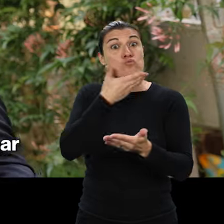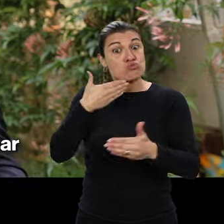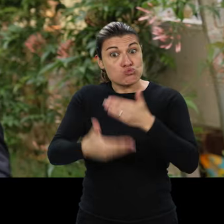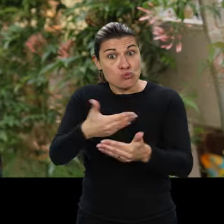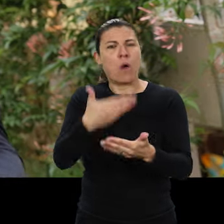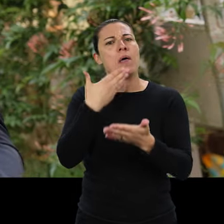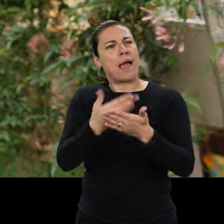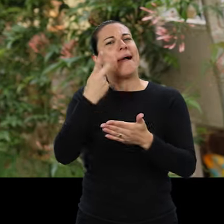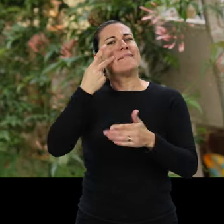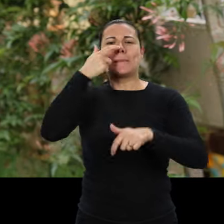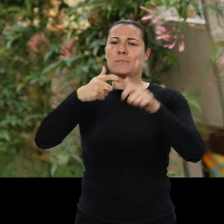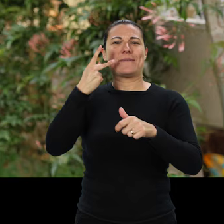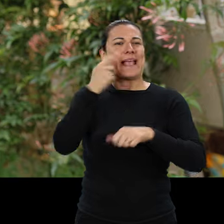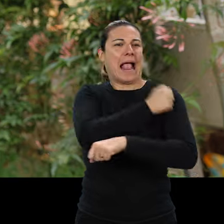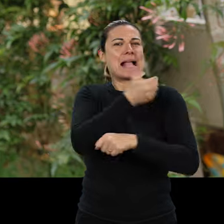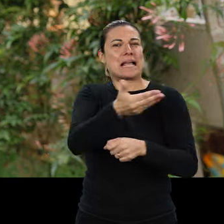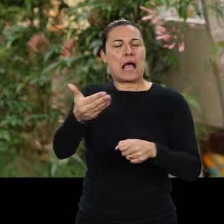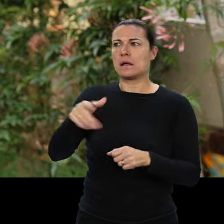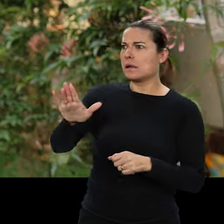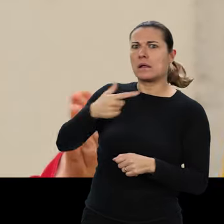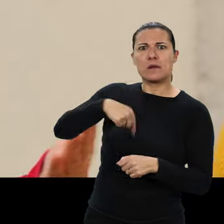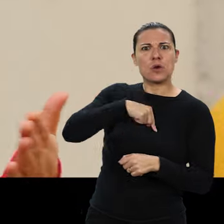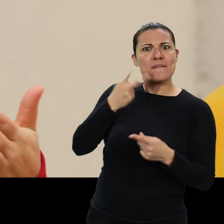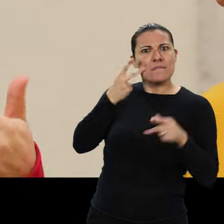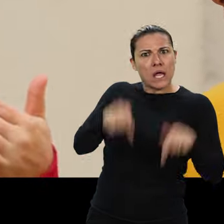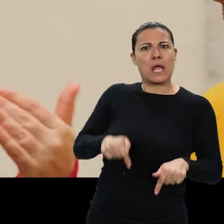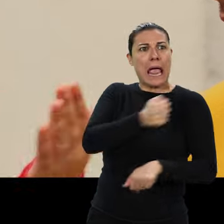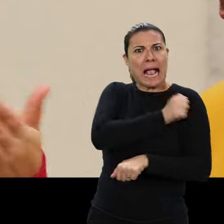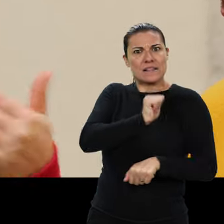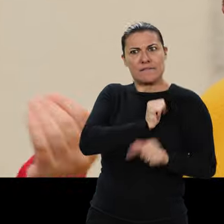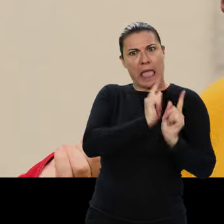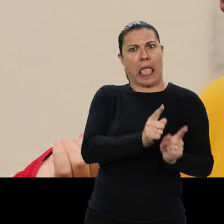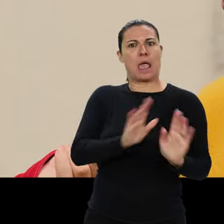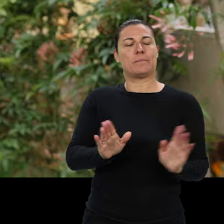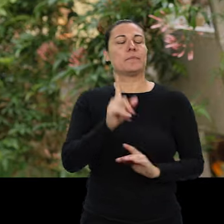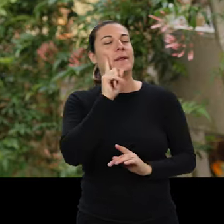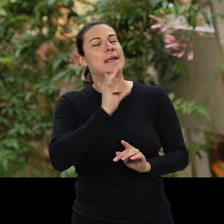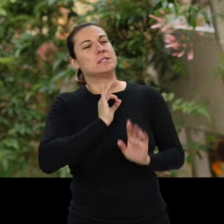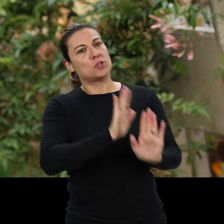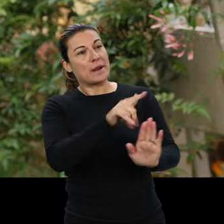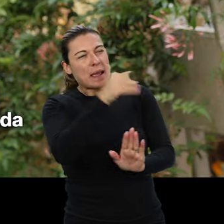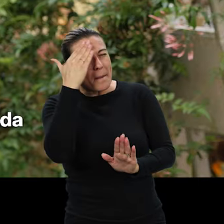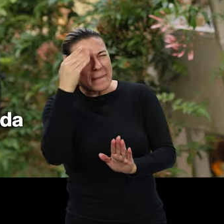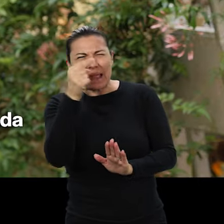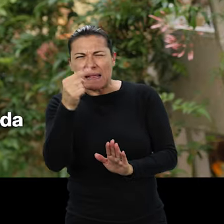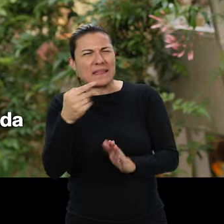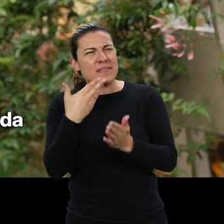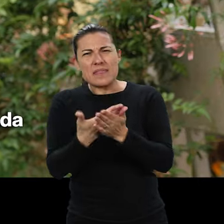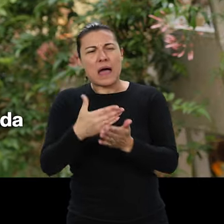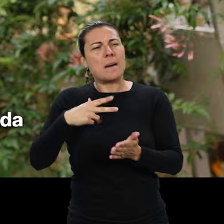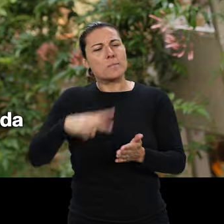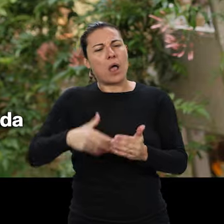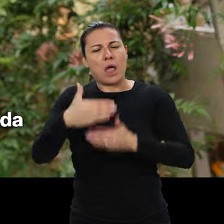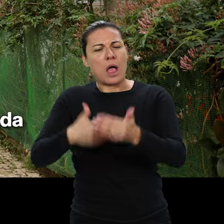mercado a funcionar é que há casas para as pessoas viverem? Nós vivemos aqui. Esta é a nossa casa. Minha senhora, essa